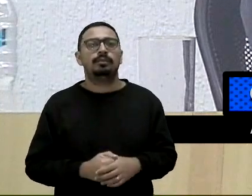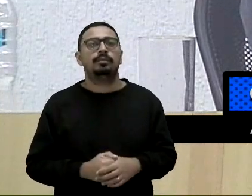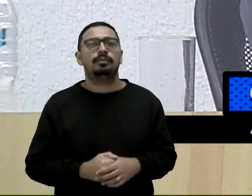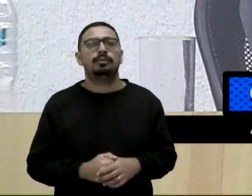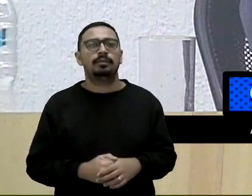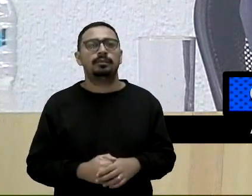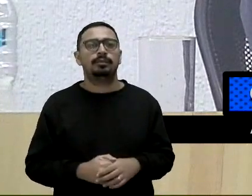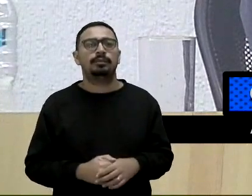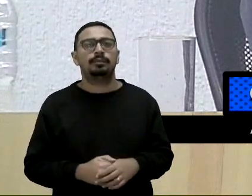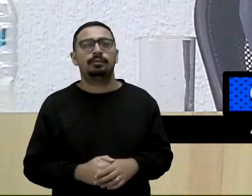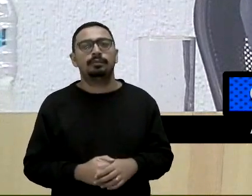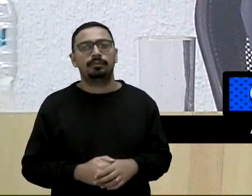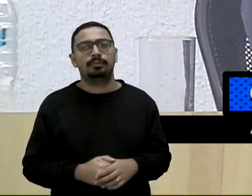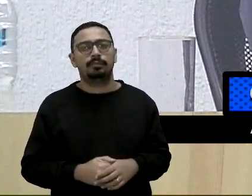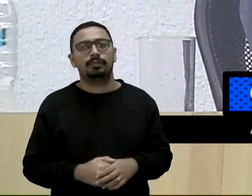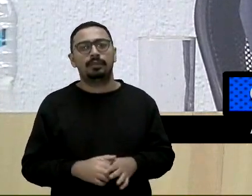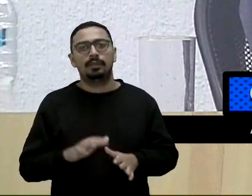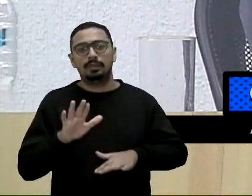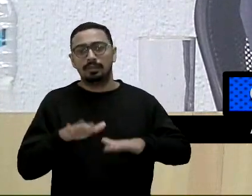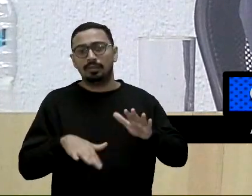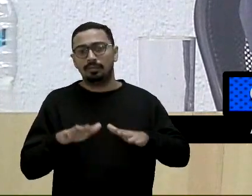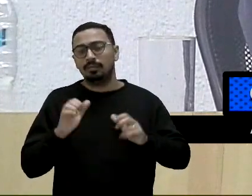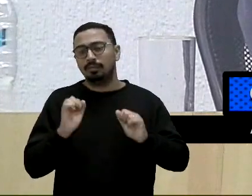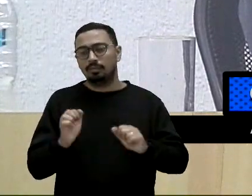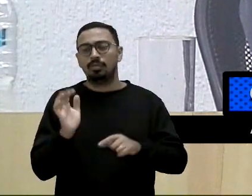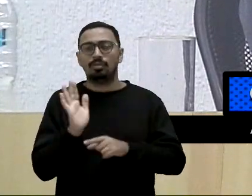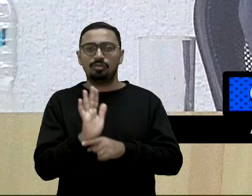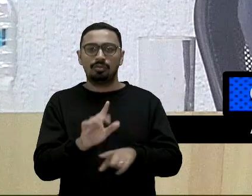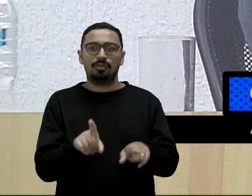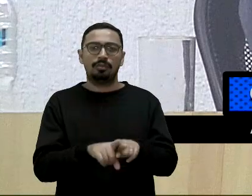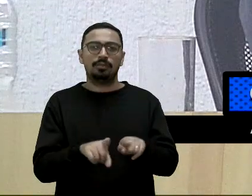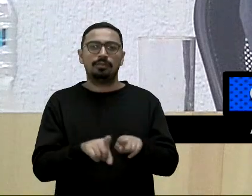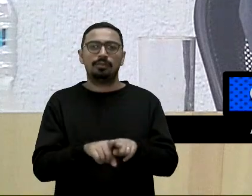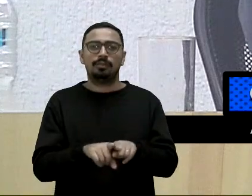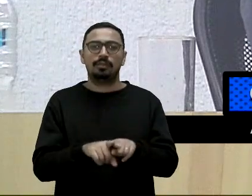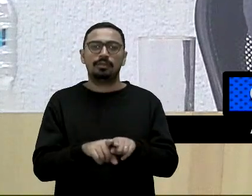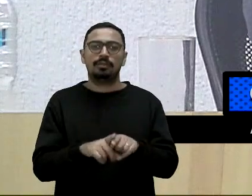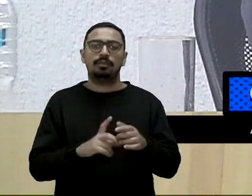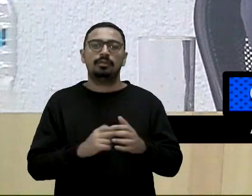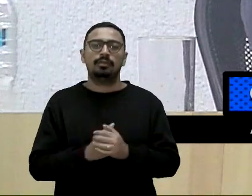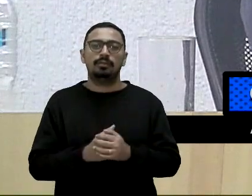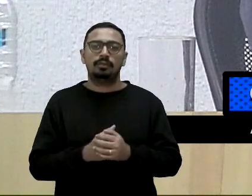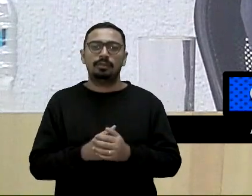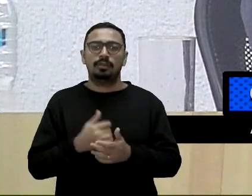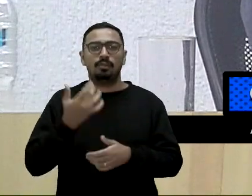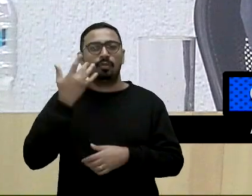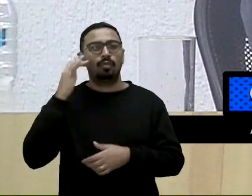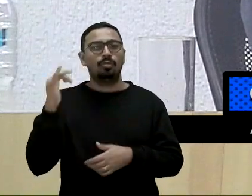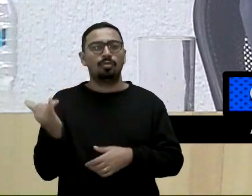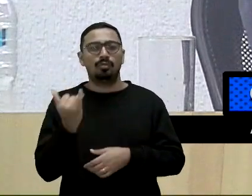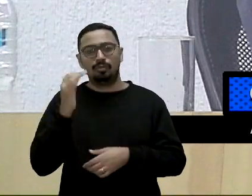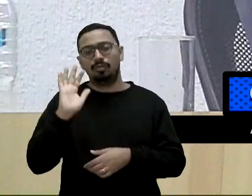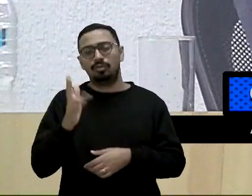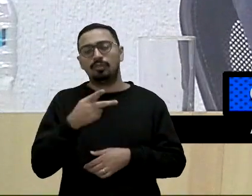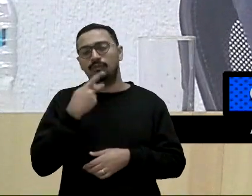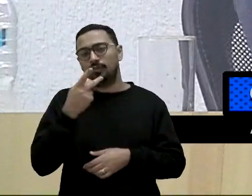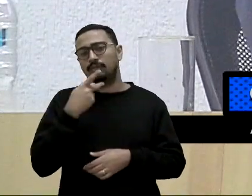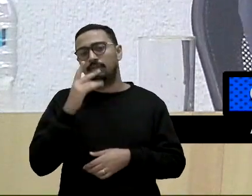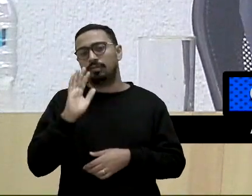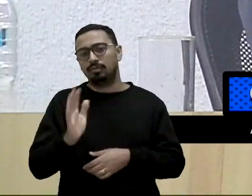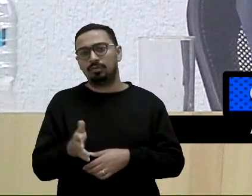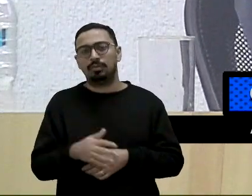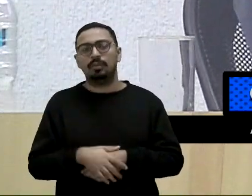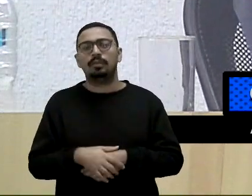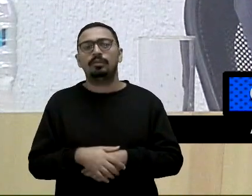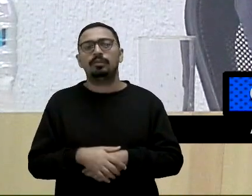dizer também, acho que talvez o que eu possa contribuir aqui, porque acho que o mais importante já foi dito,